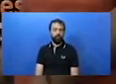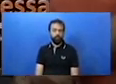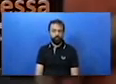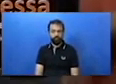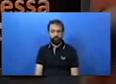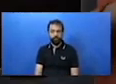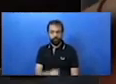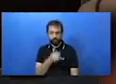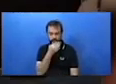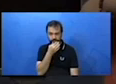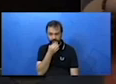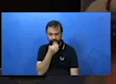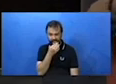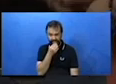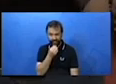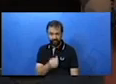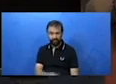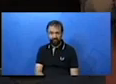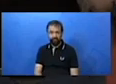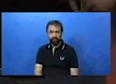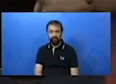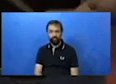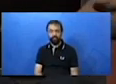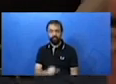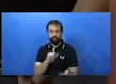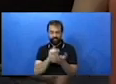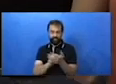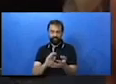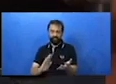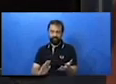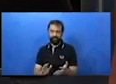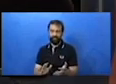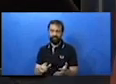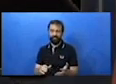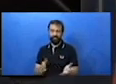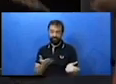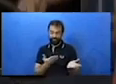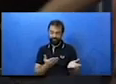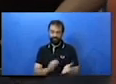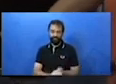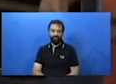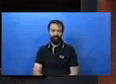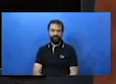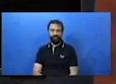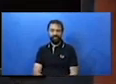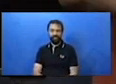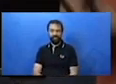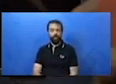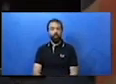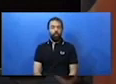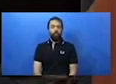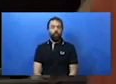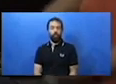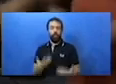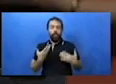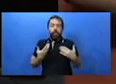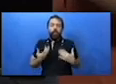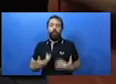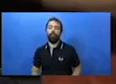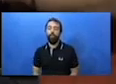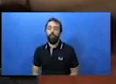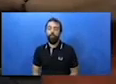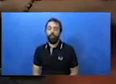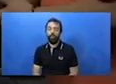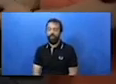voava 2 vezes, ok? Hora da tarefa. A professora até respira